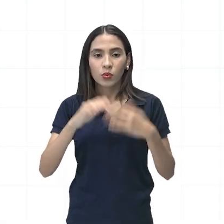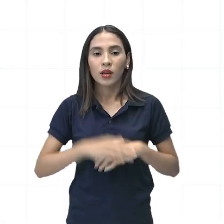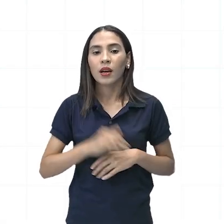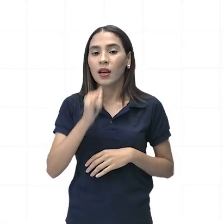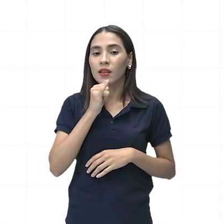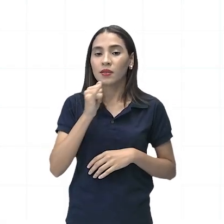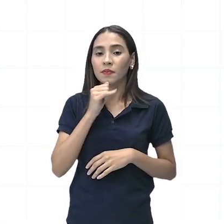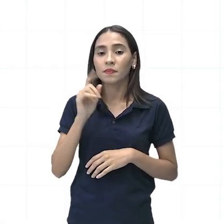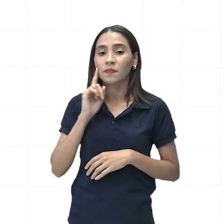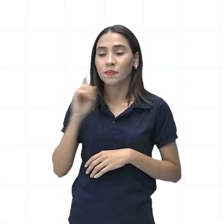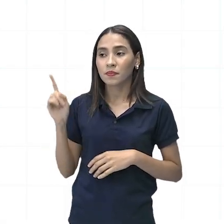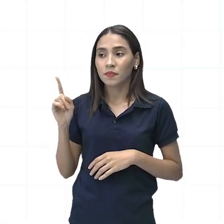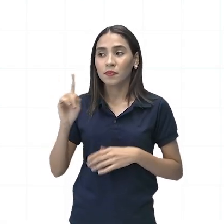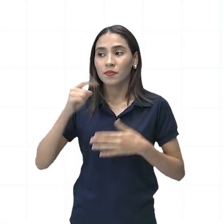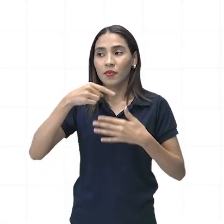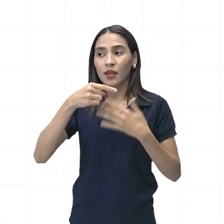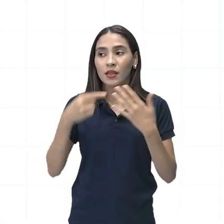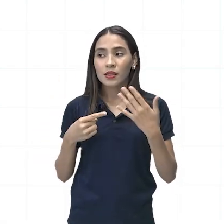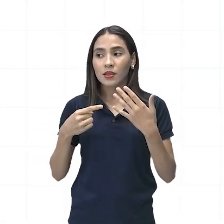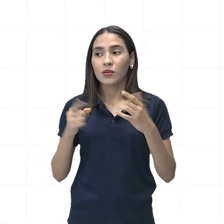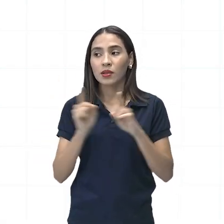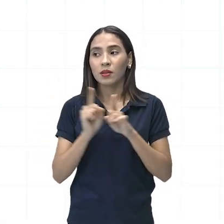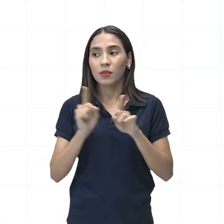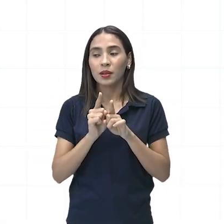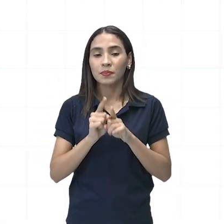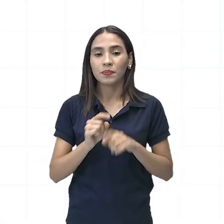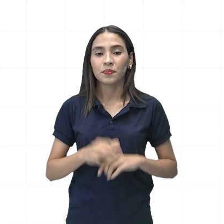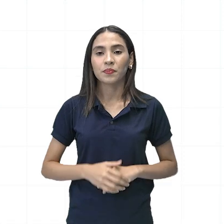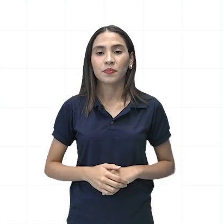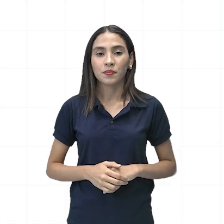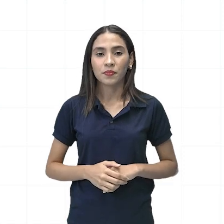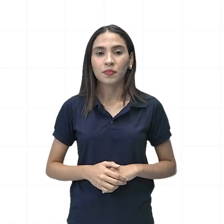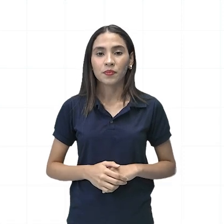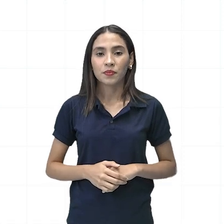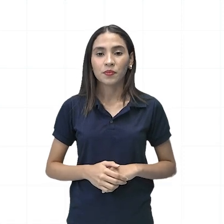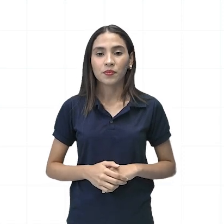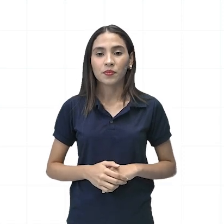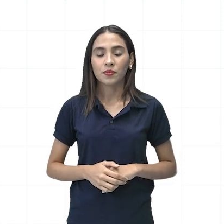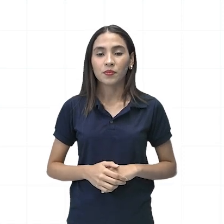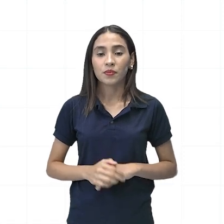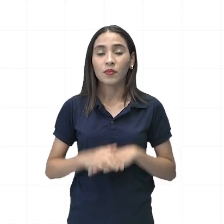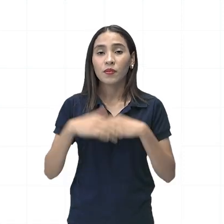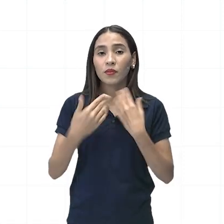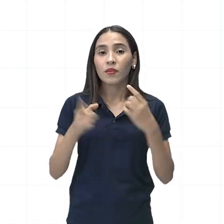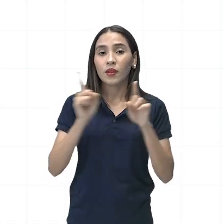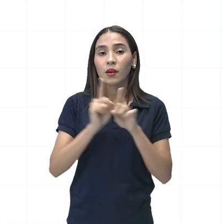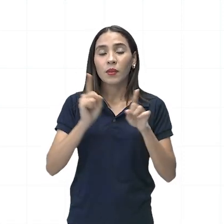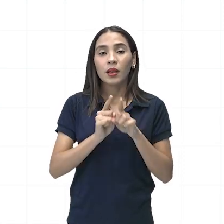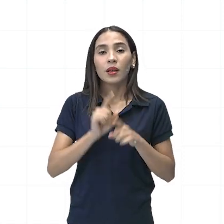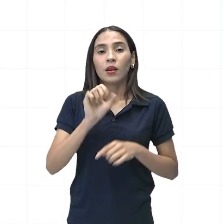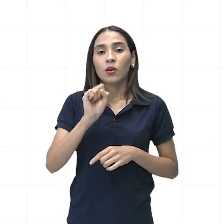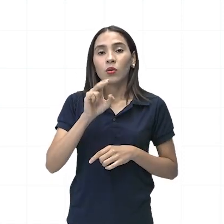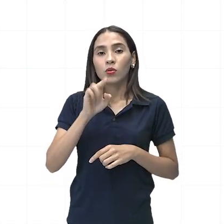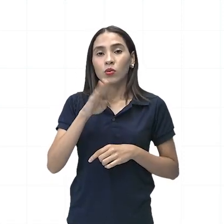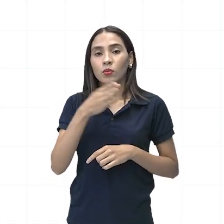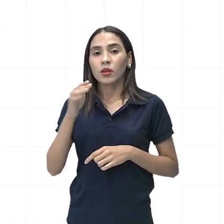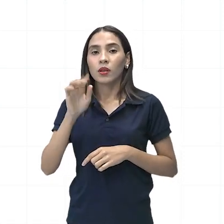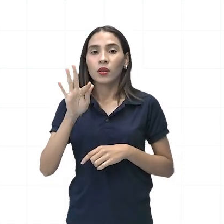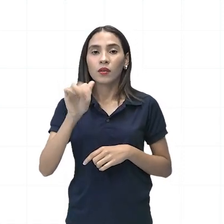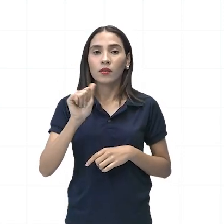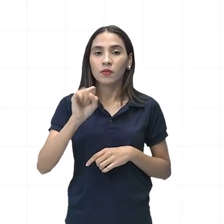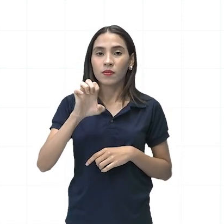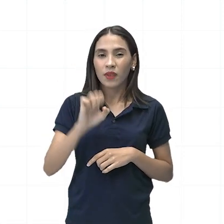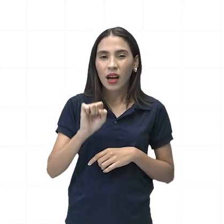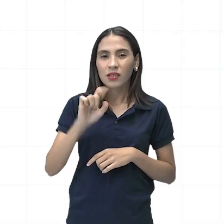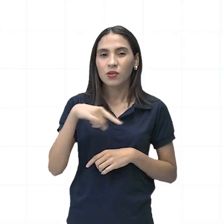leptóteno, zigóteno, paquíteno, diplóteno e diacinese. E são subfases meramente